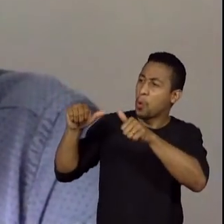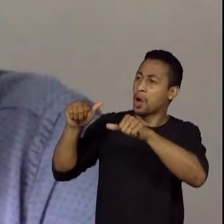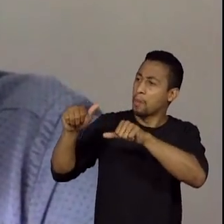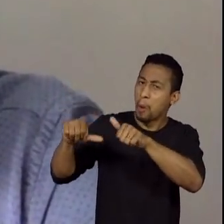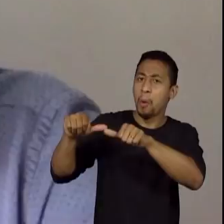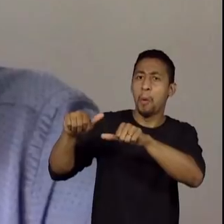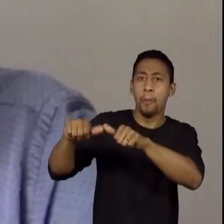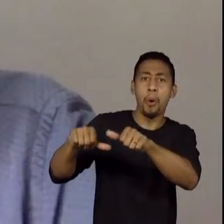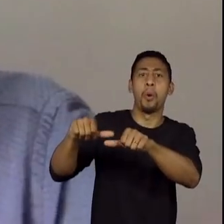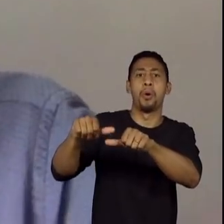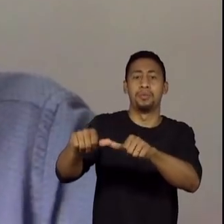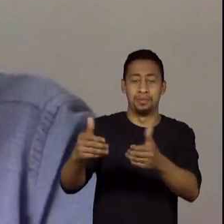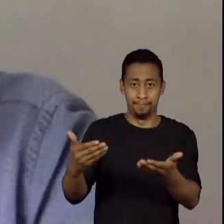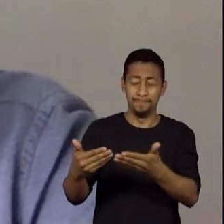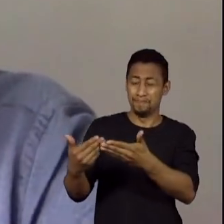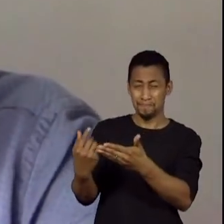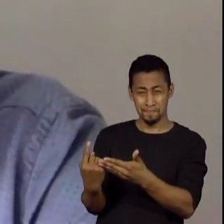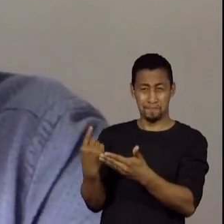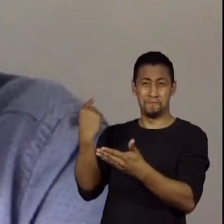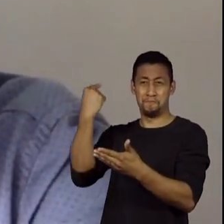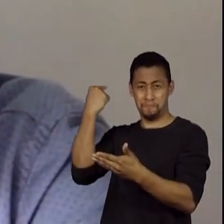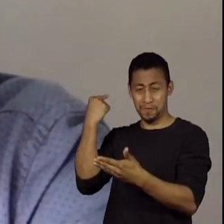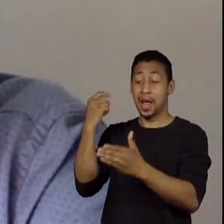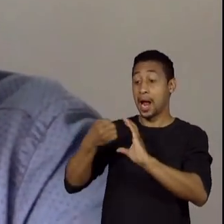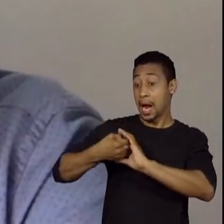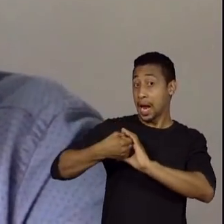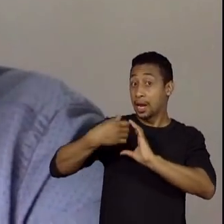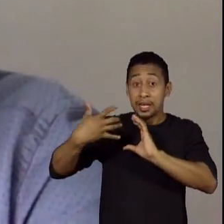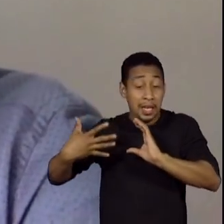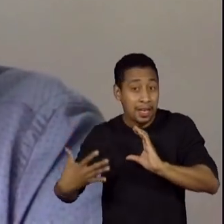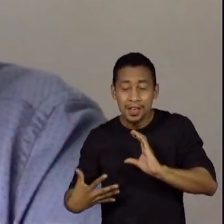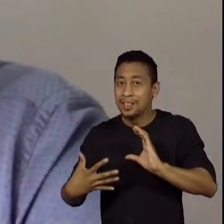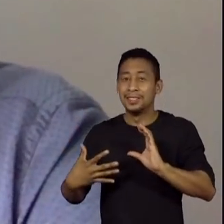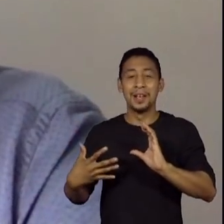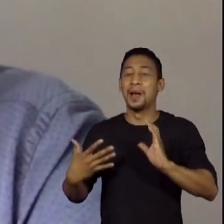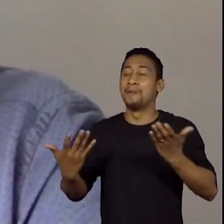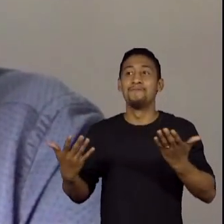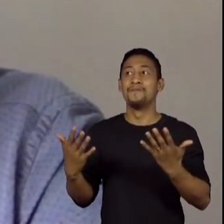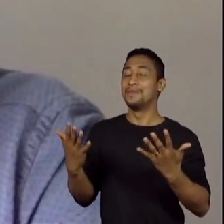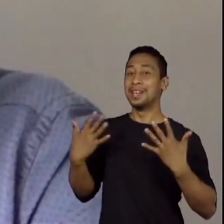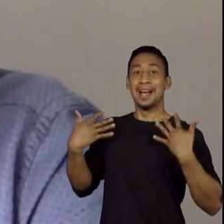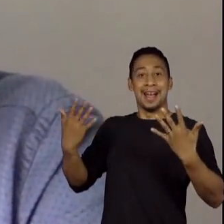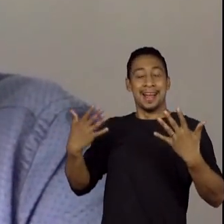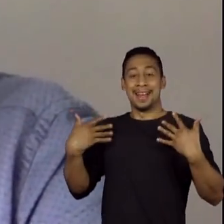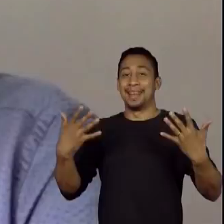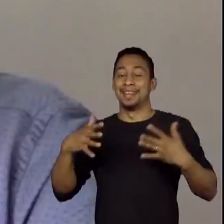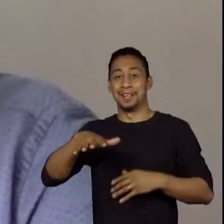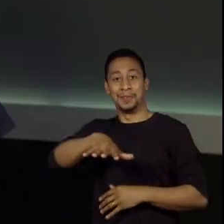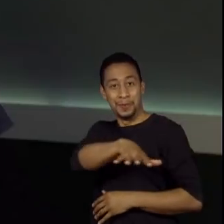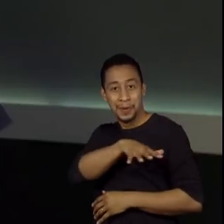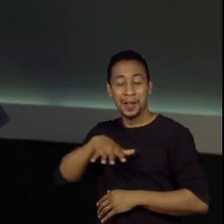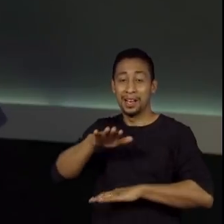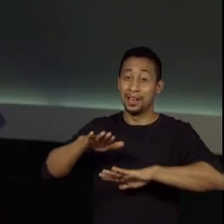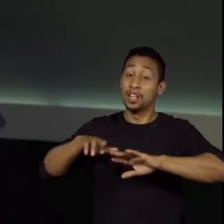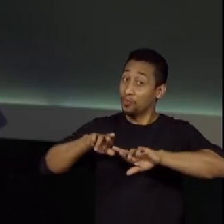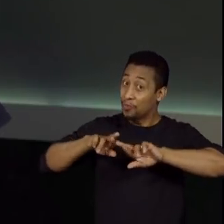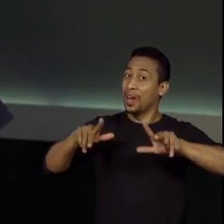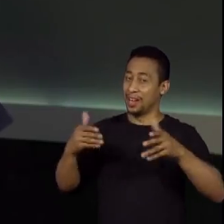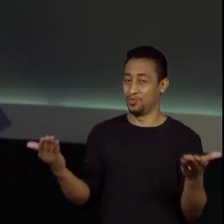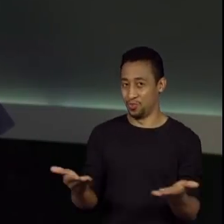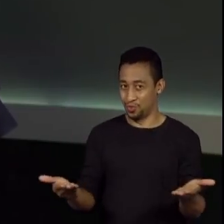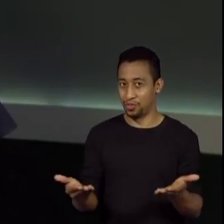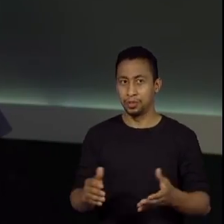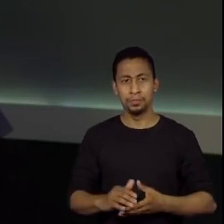um ambiente com características muito mais tropicais, né, do que a gente tem hoje. Por que causou